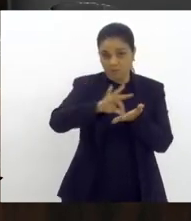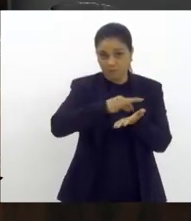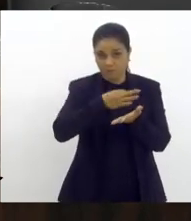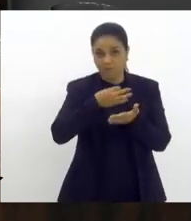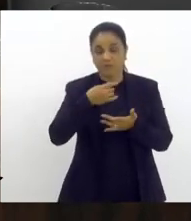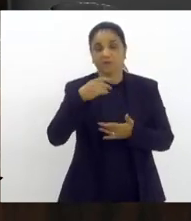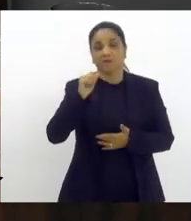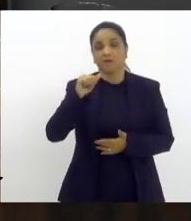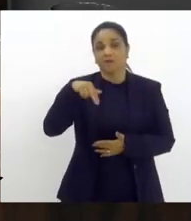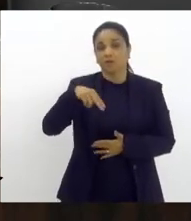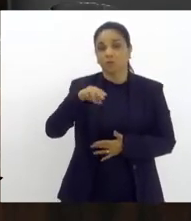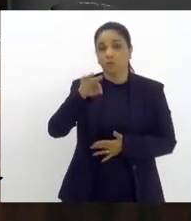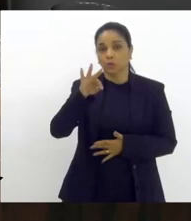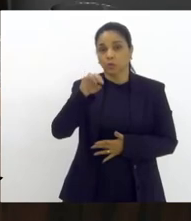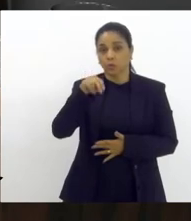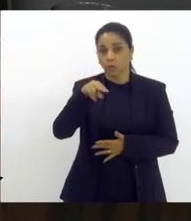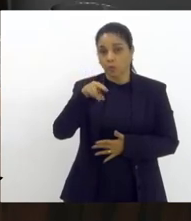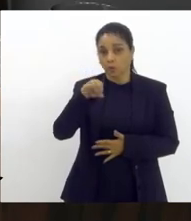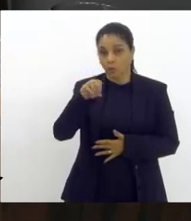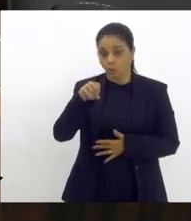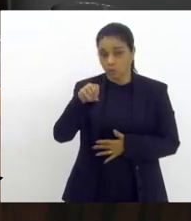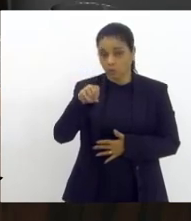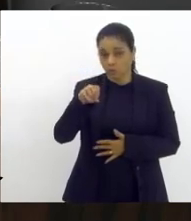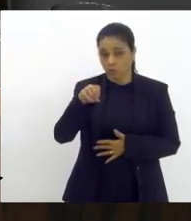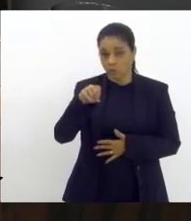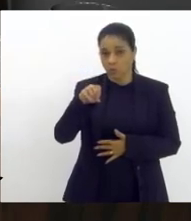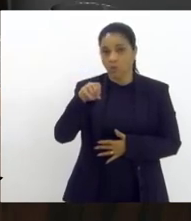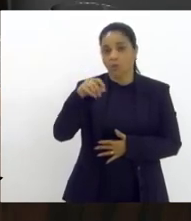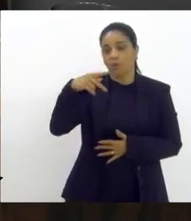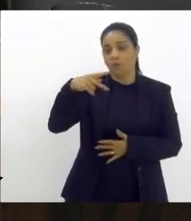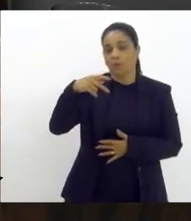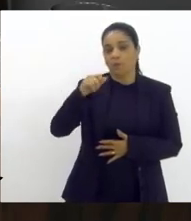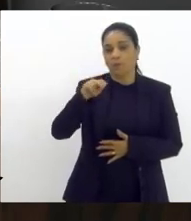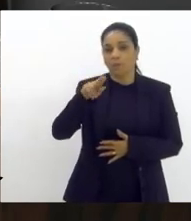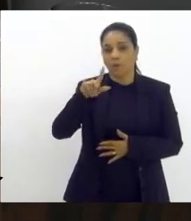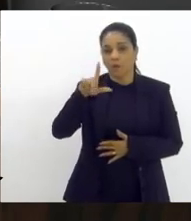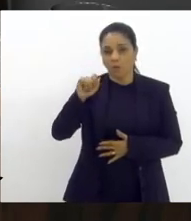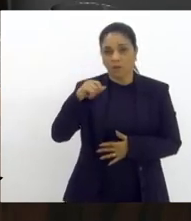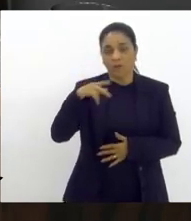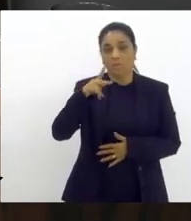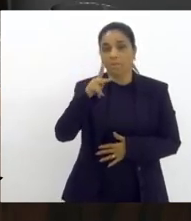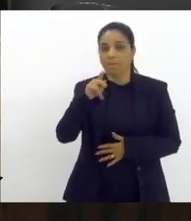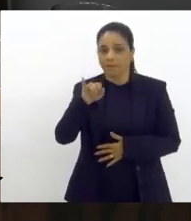Antônio de Paula não Nobre Deputado Antônio de Paula pai